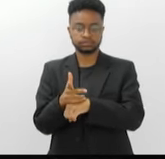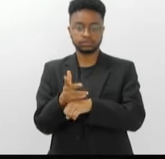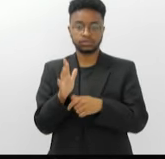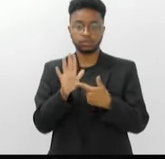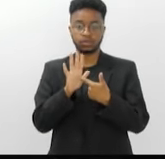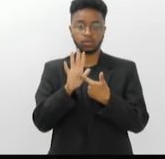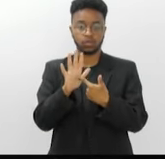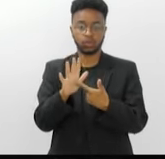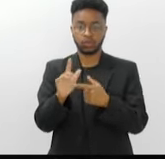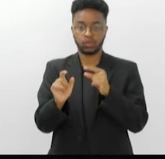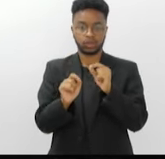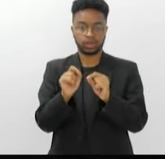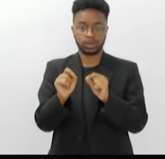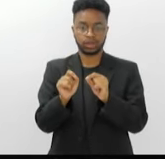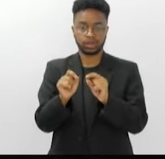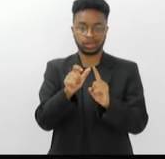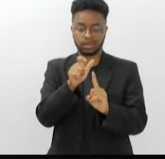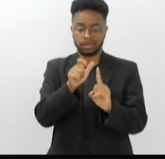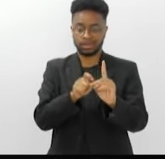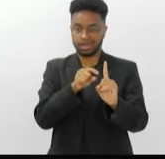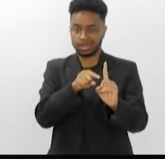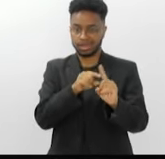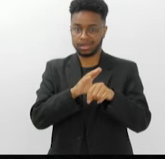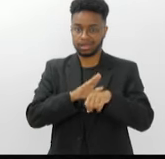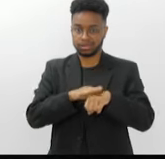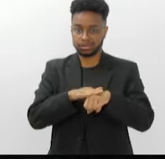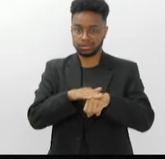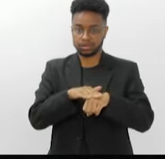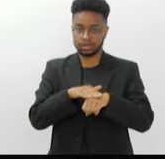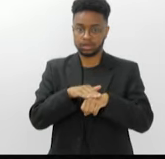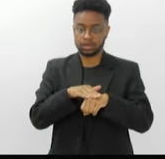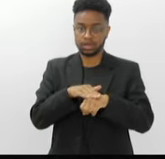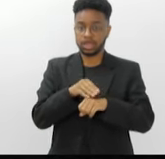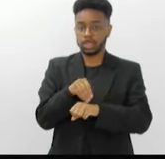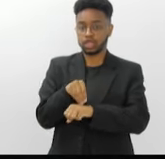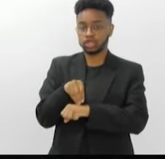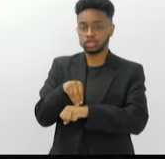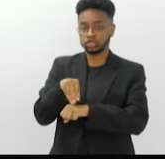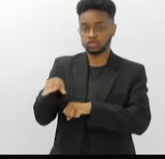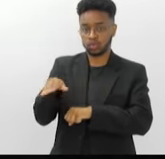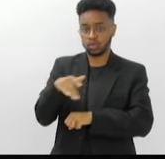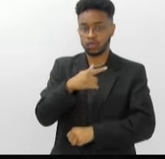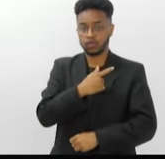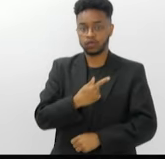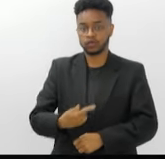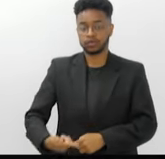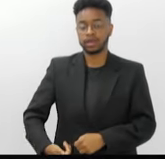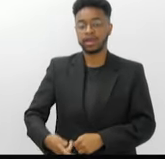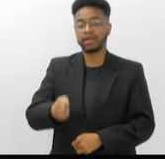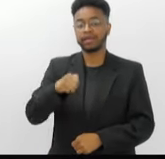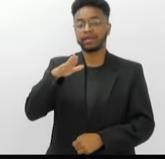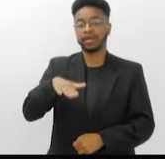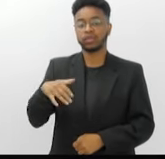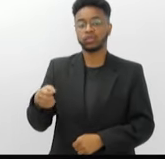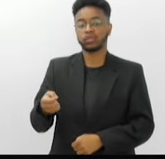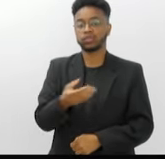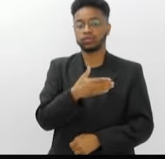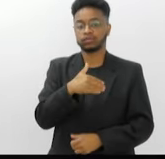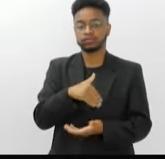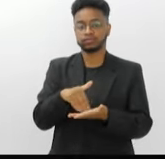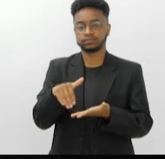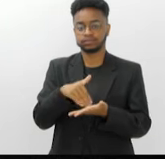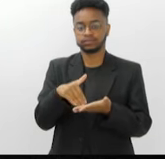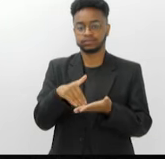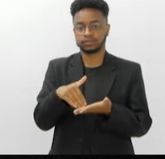afirmando que ele é que indicou o governador, o novo secretário de Defesa